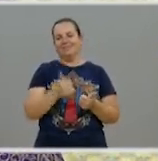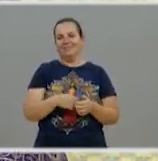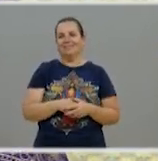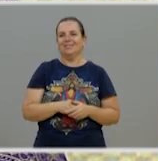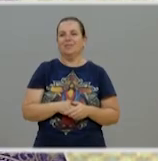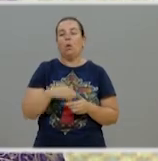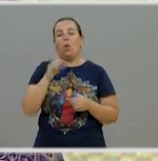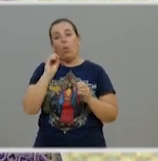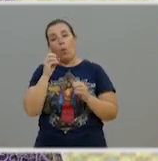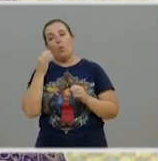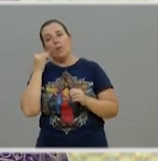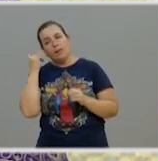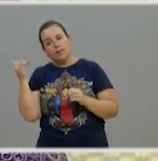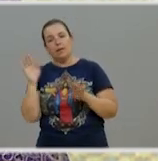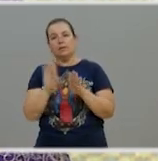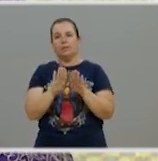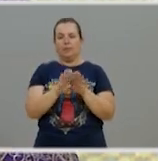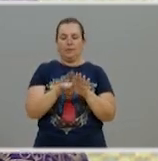liga